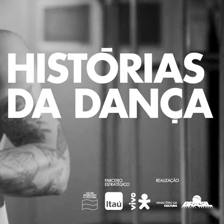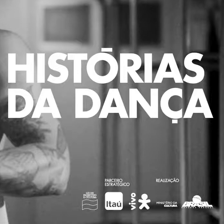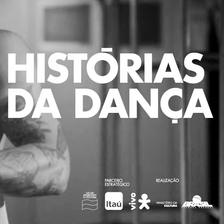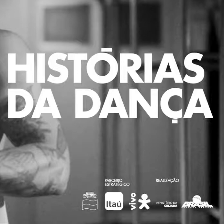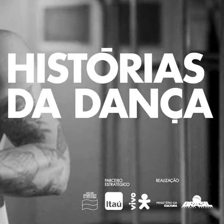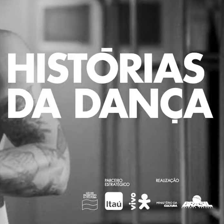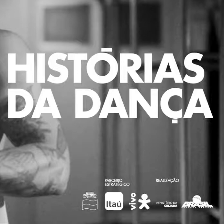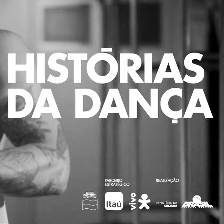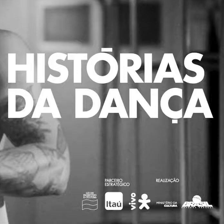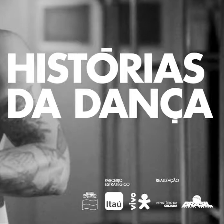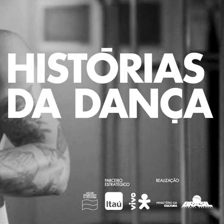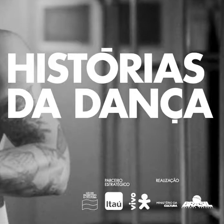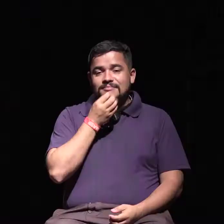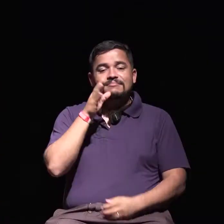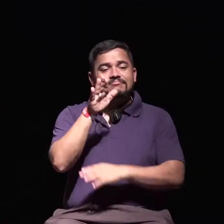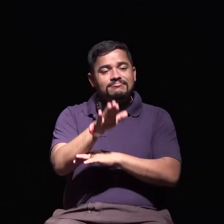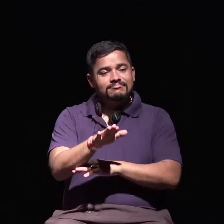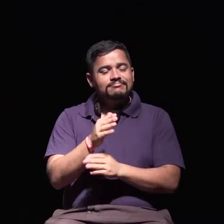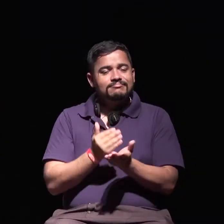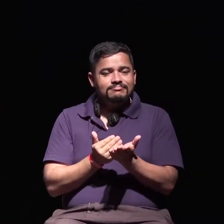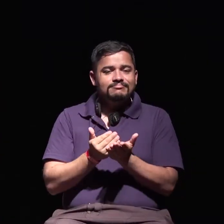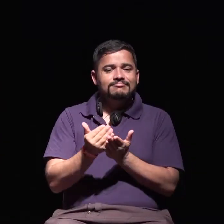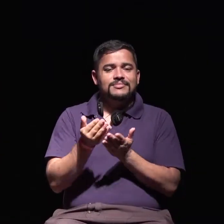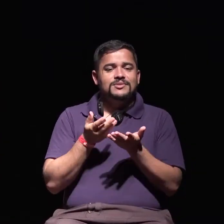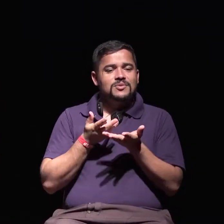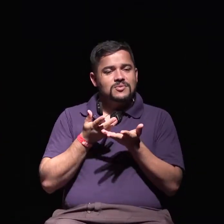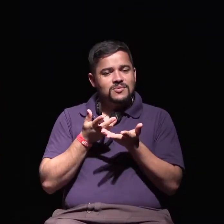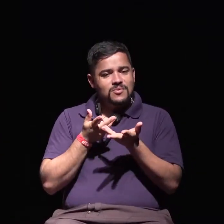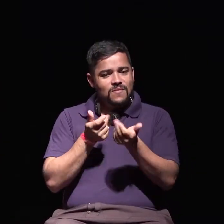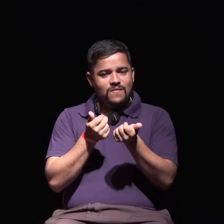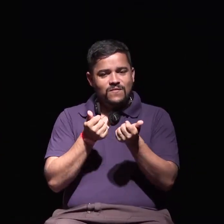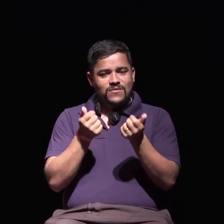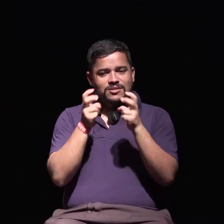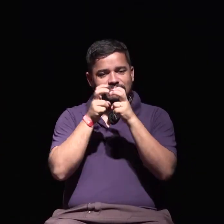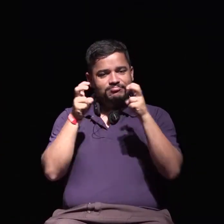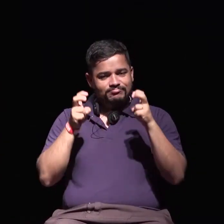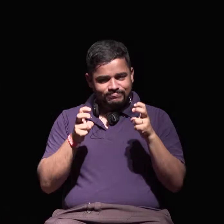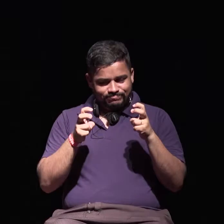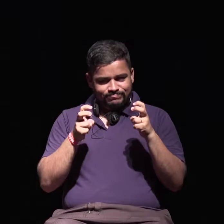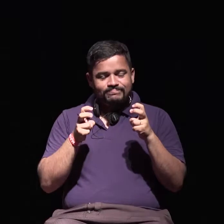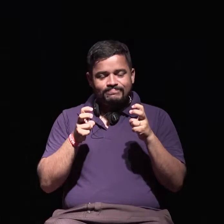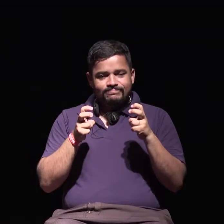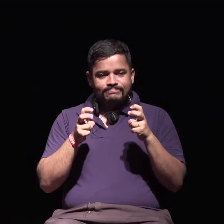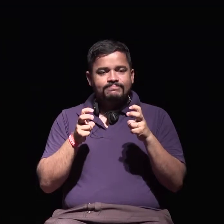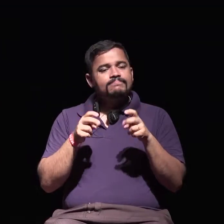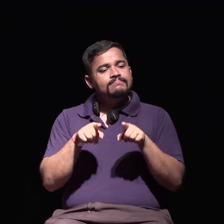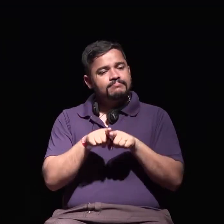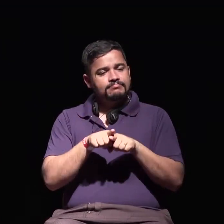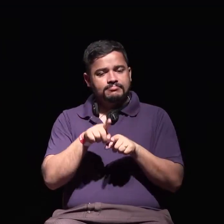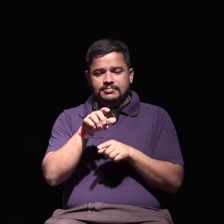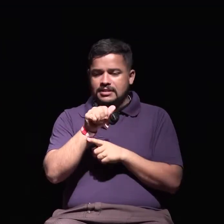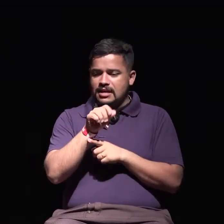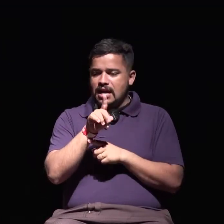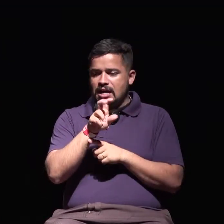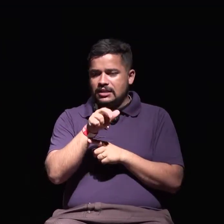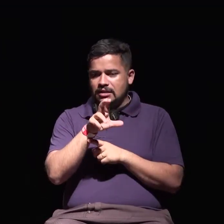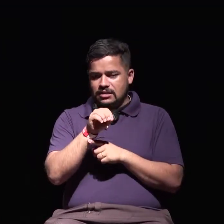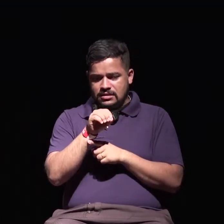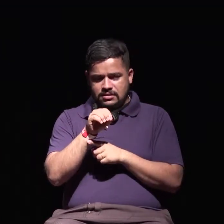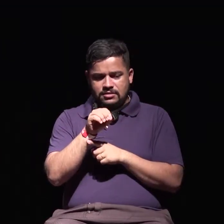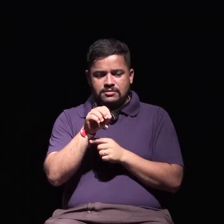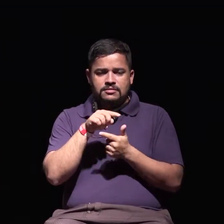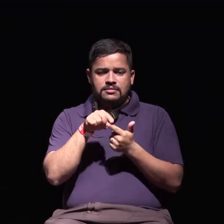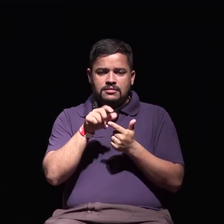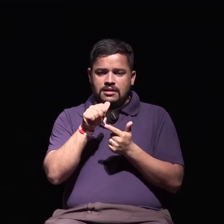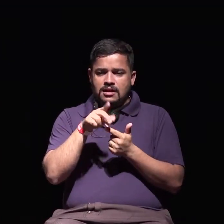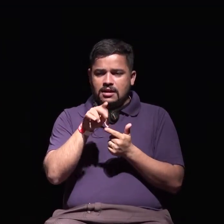Boa tarde. Eu queria começar agradecendo o convite do MASP, sobretudo ao Adriano, à Andréia e à